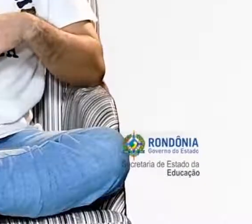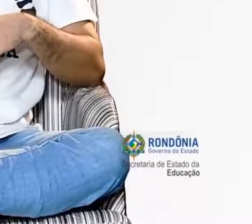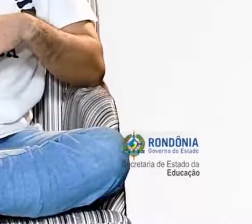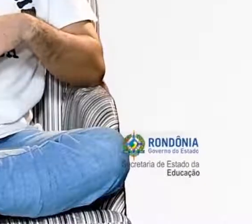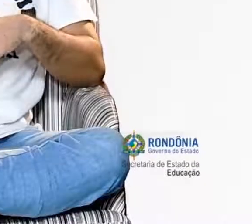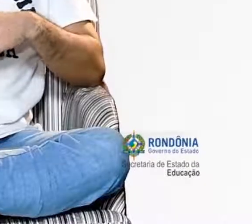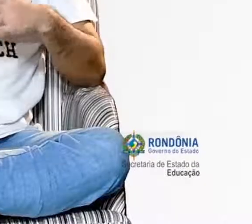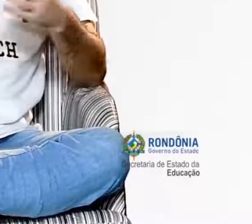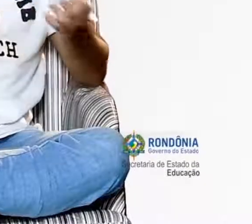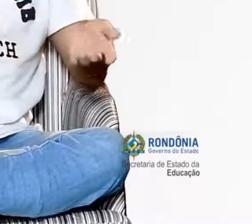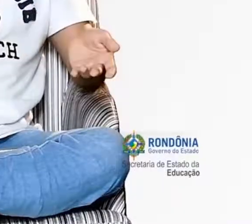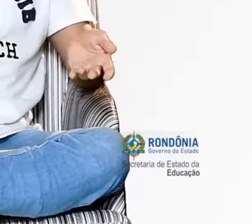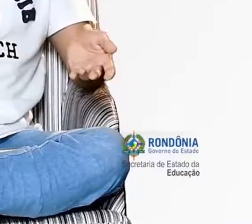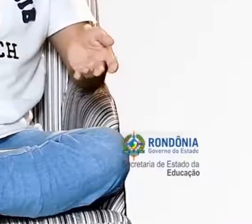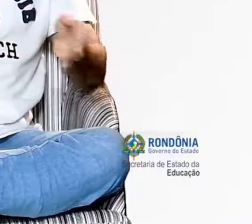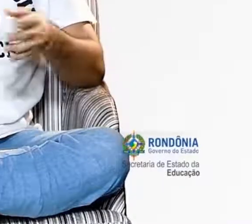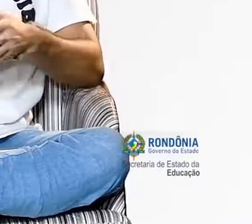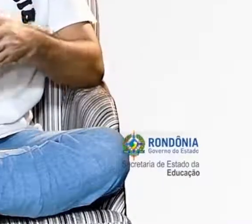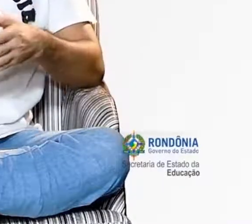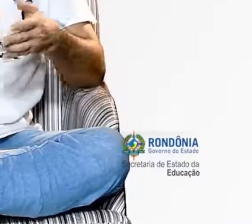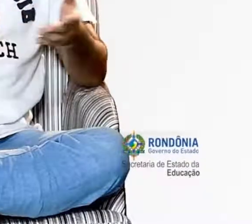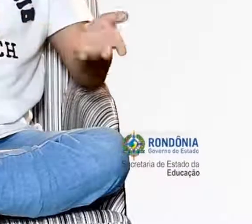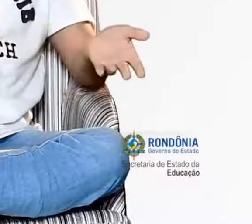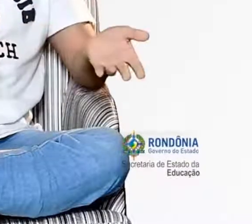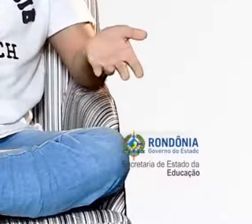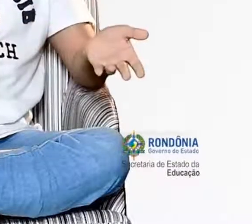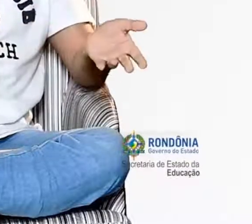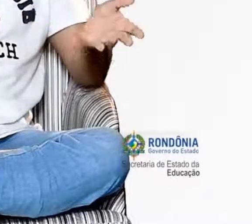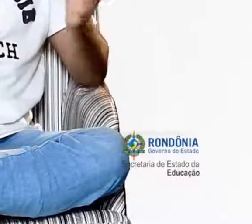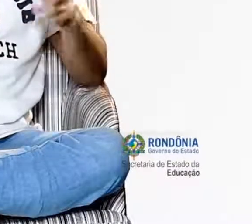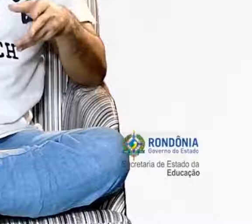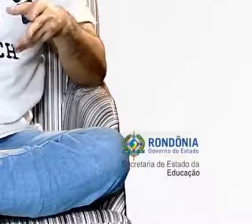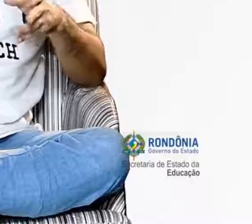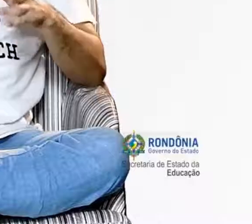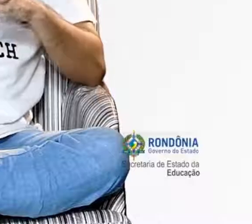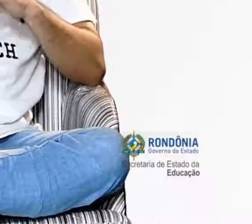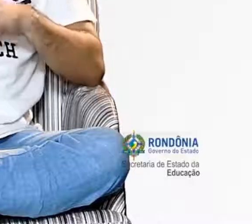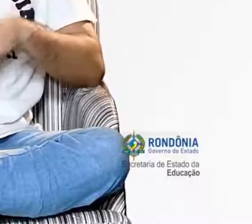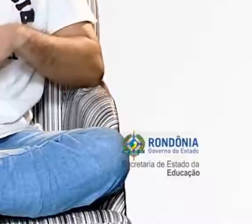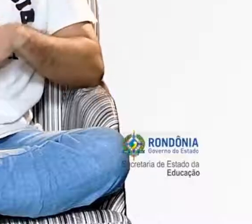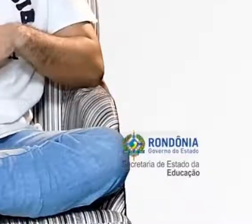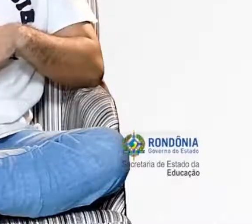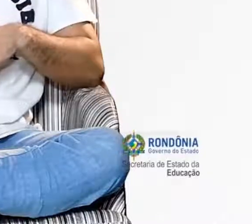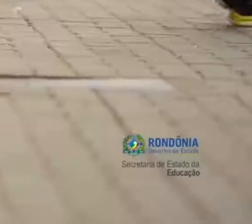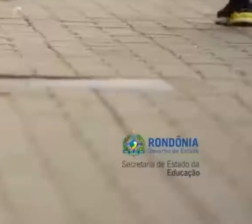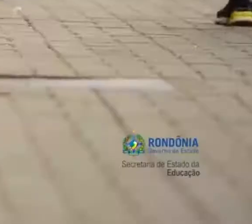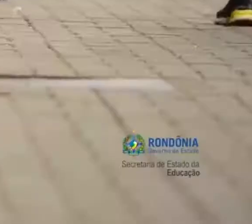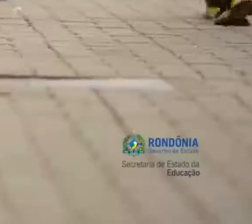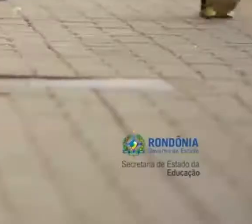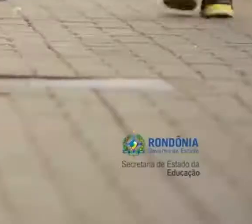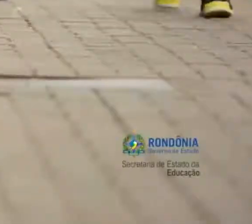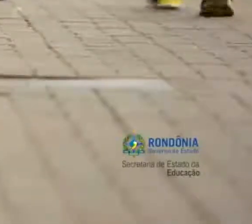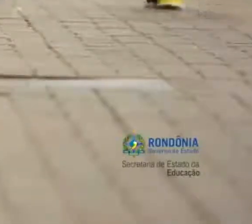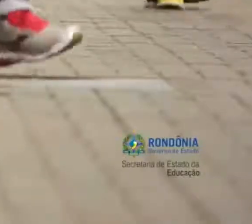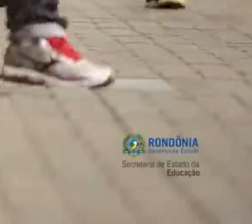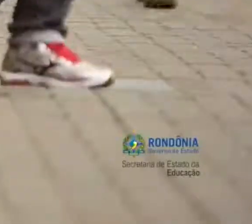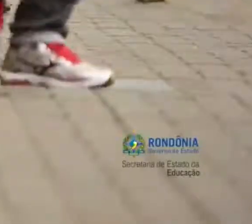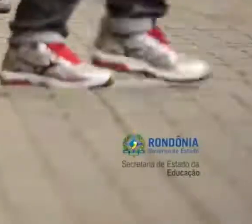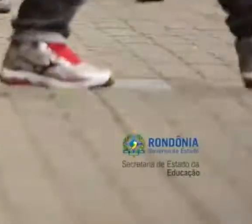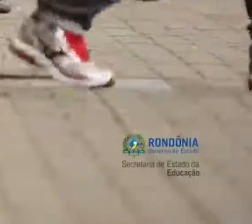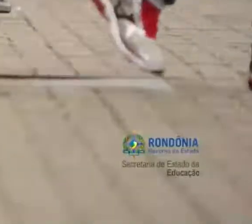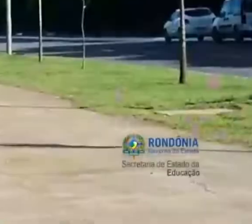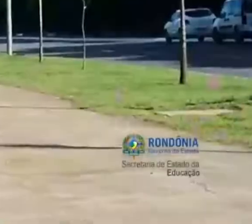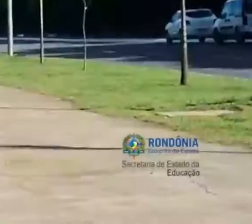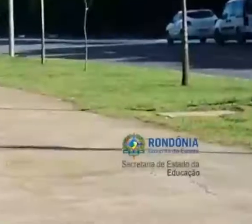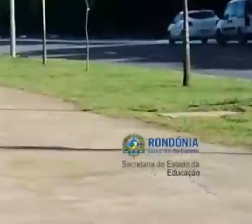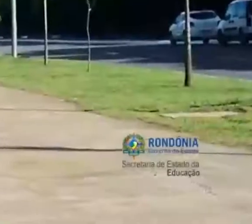de 60 quilos até 70, você pode usar de 9,2 até 11 quilos. Nós já falamos de